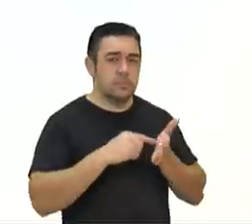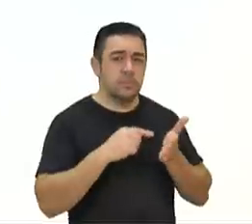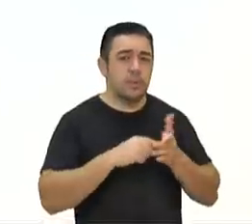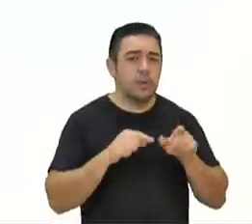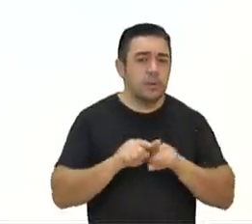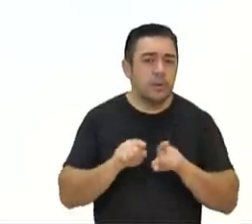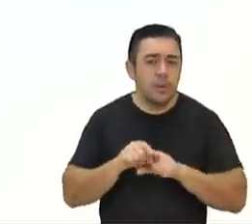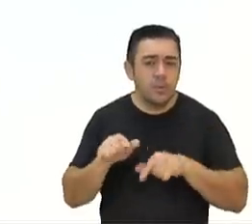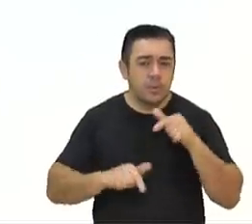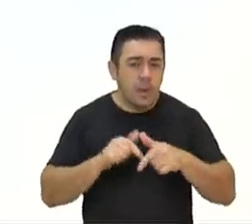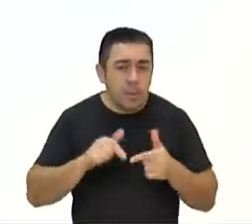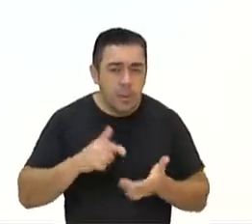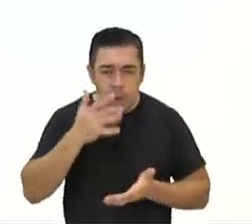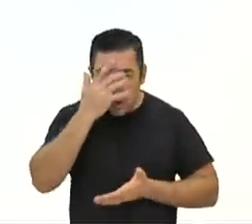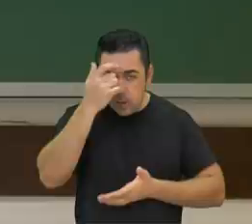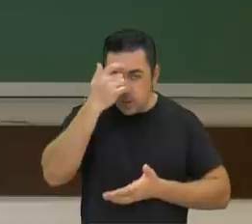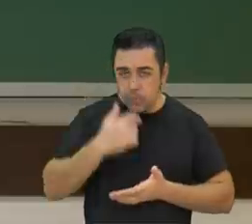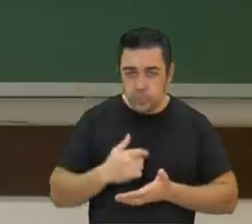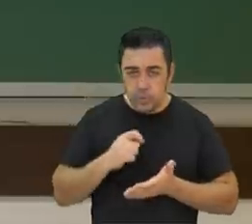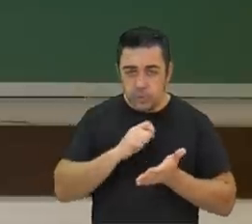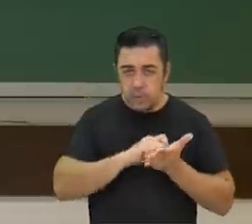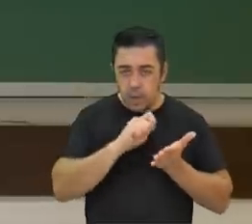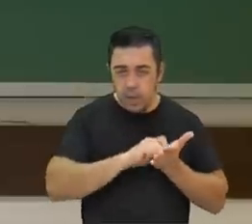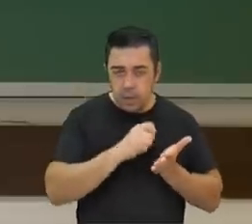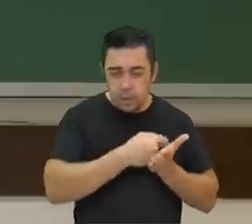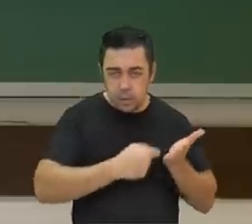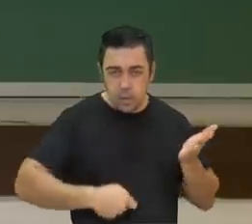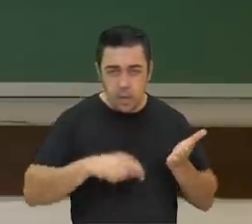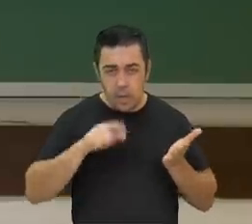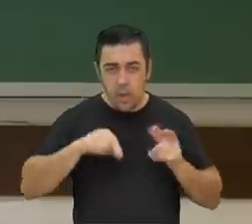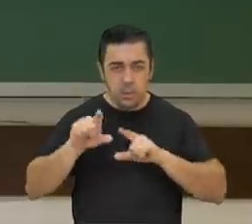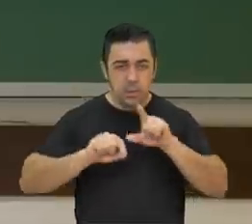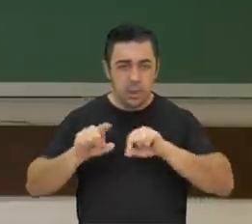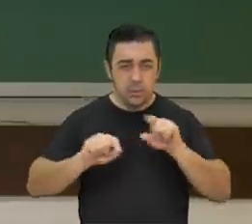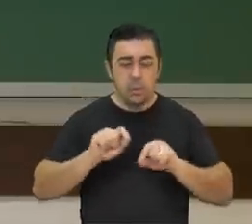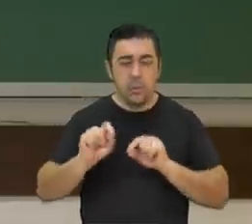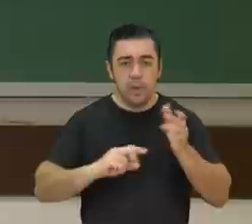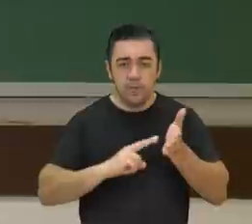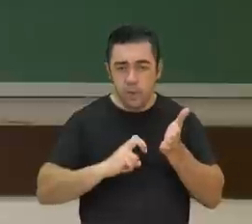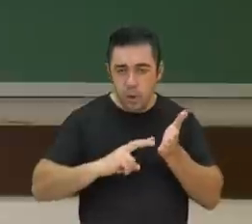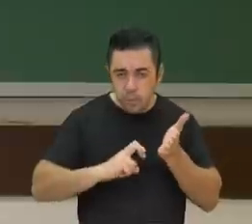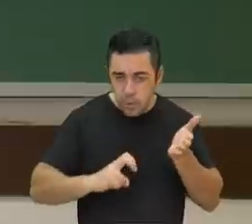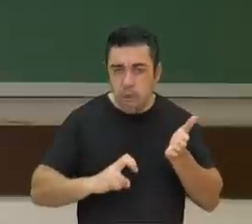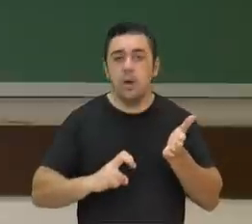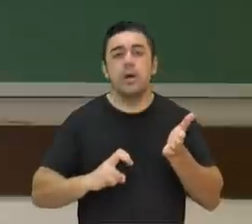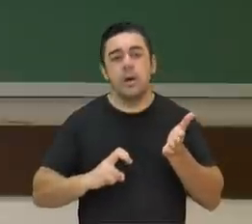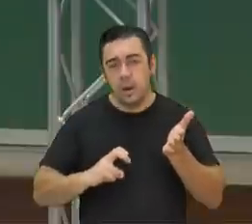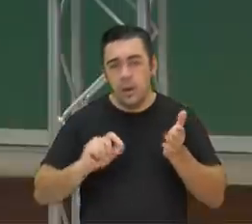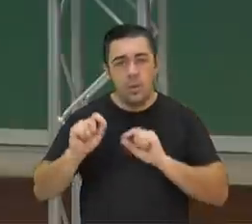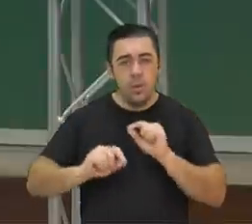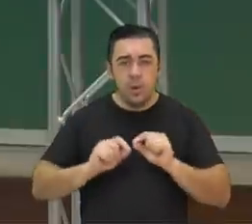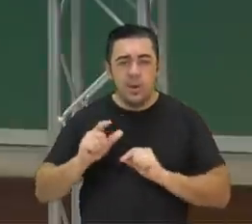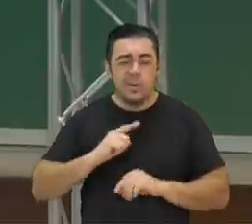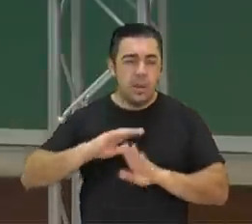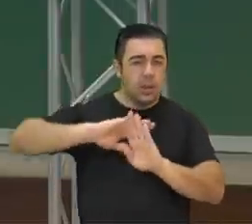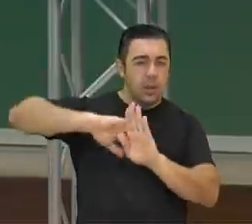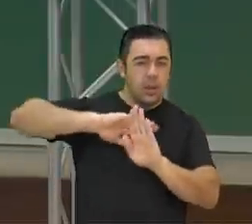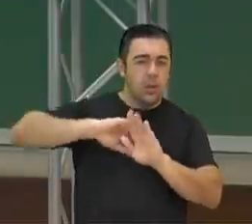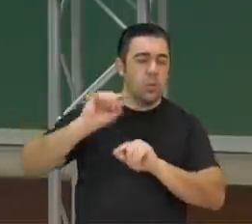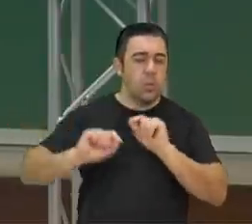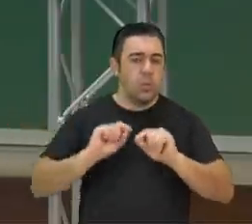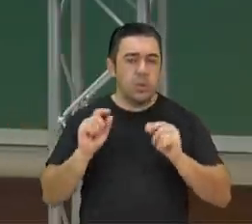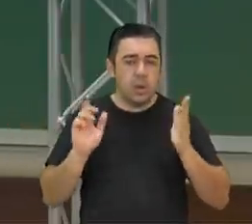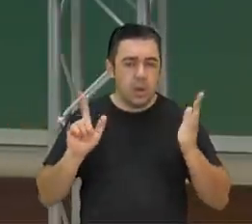trabalho de um escritor, certo? Então, se refere ali à seleção do vocabulário, né? Isso tem a ver com a intencionalidade, que